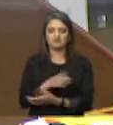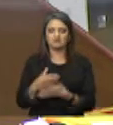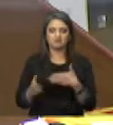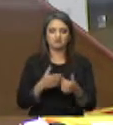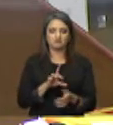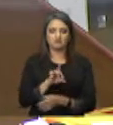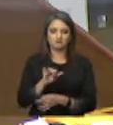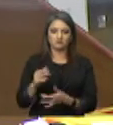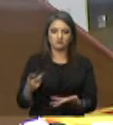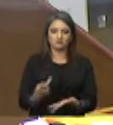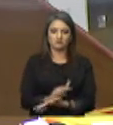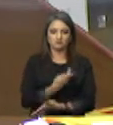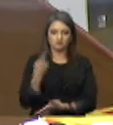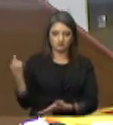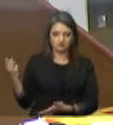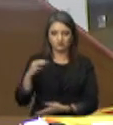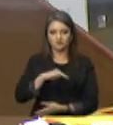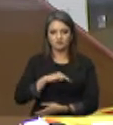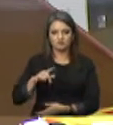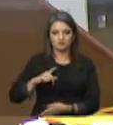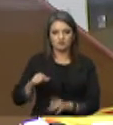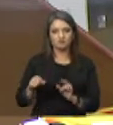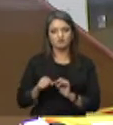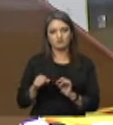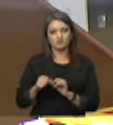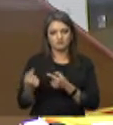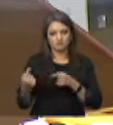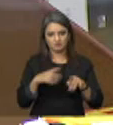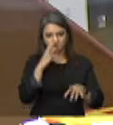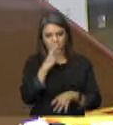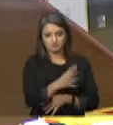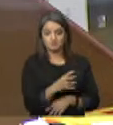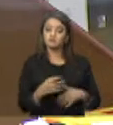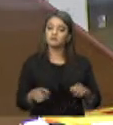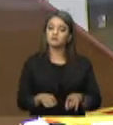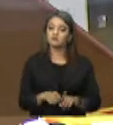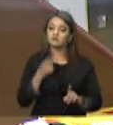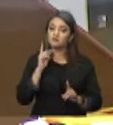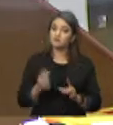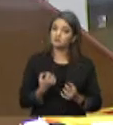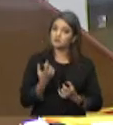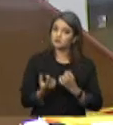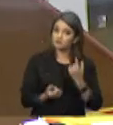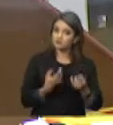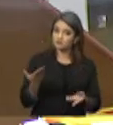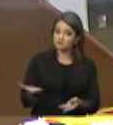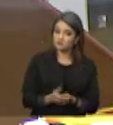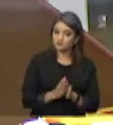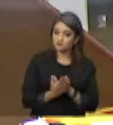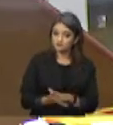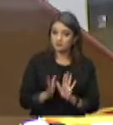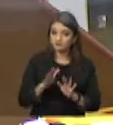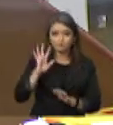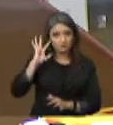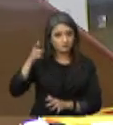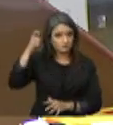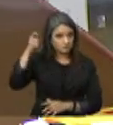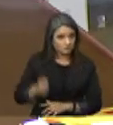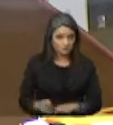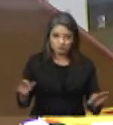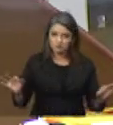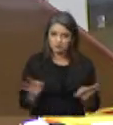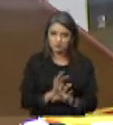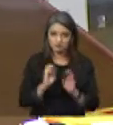praticado atos tidos pelo Ministério Público como de improbidade administrativa é salvo apenas os casos de processos cujas sentenças condenatórias